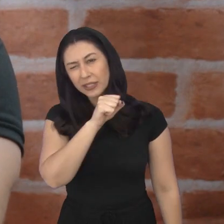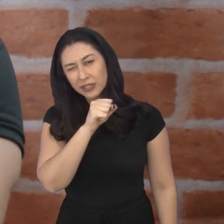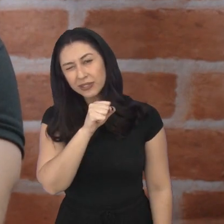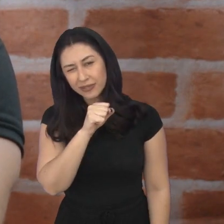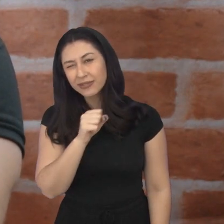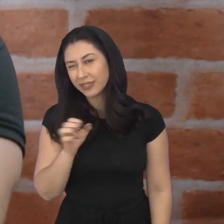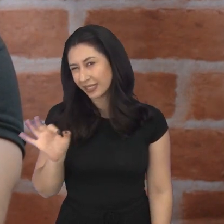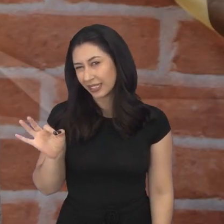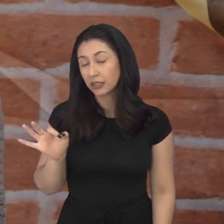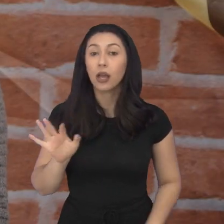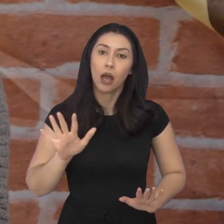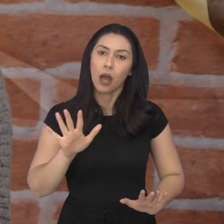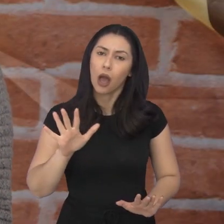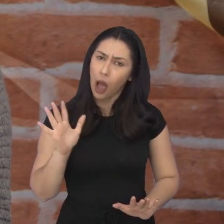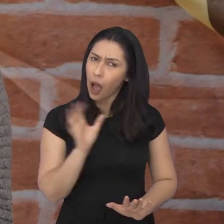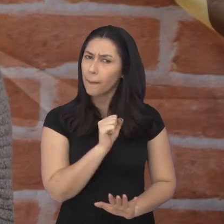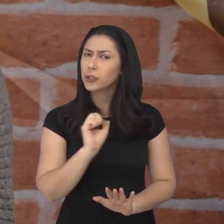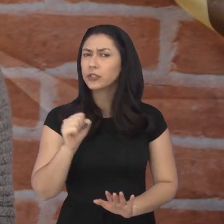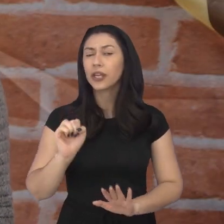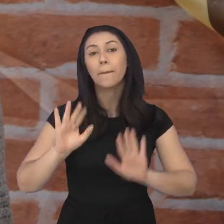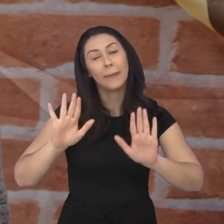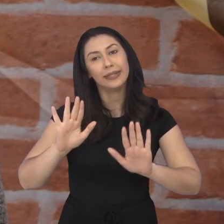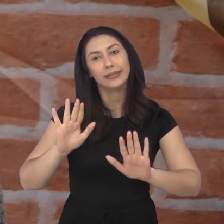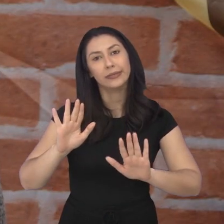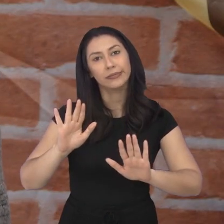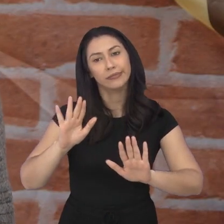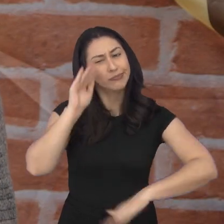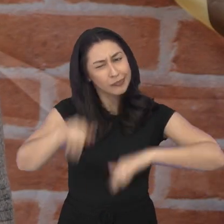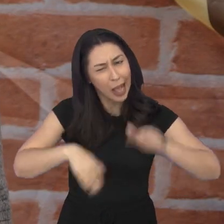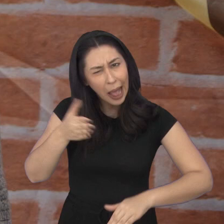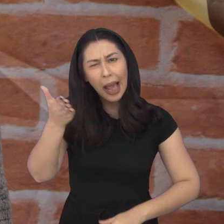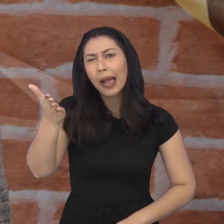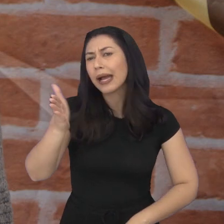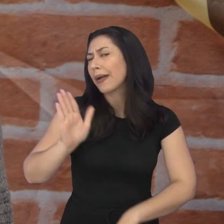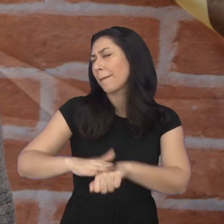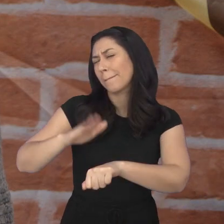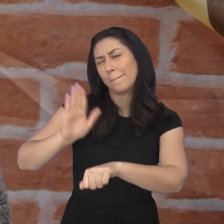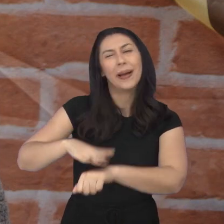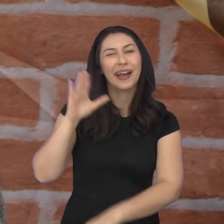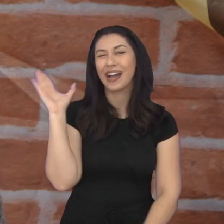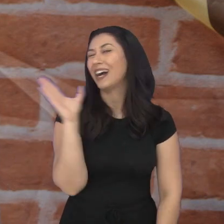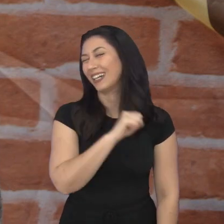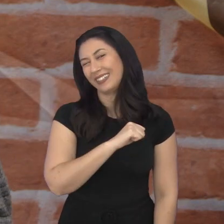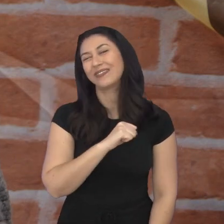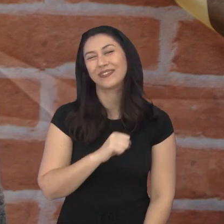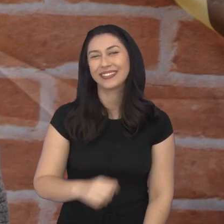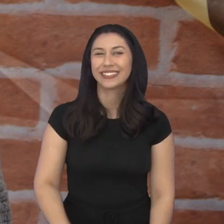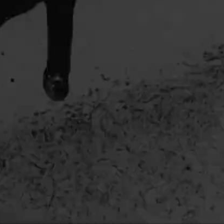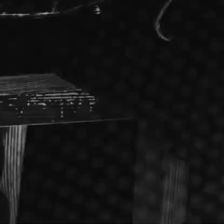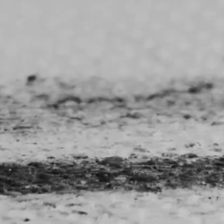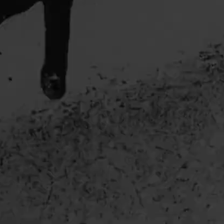rapidinho. Rapidinho, Thiago, mas não tão rápido quanto a Fabíola dentro da piscina, né, gente?